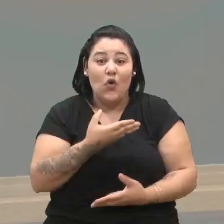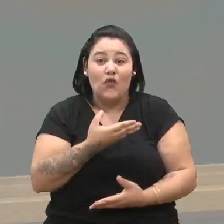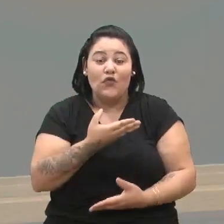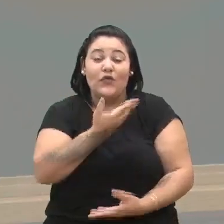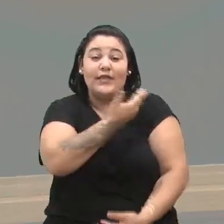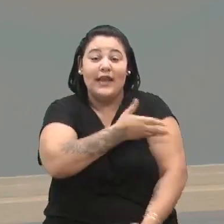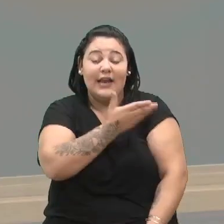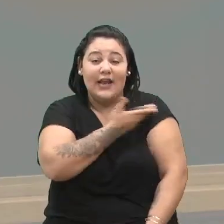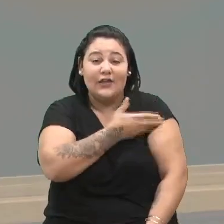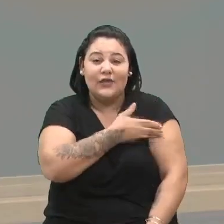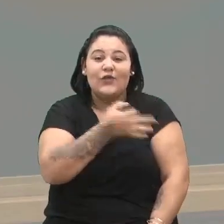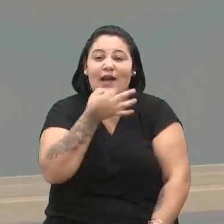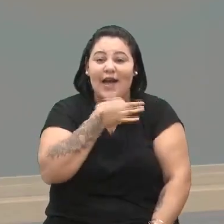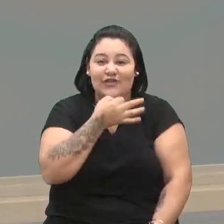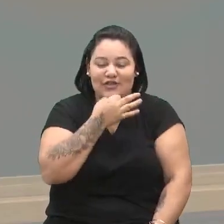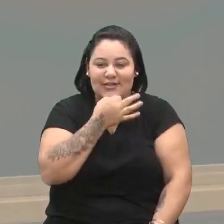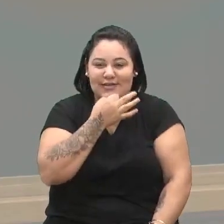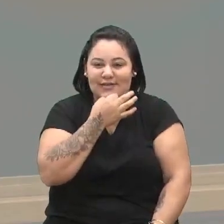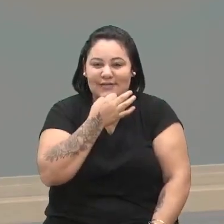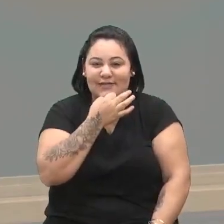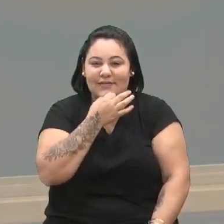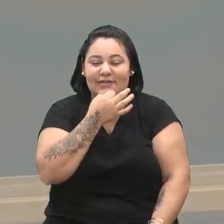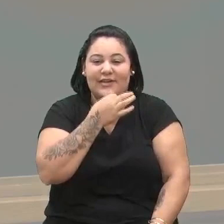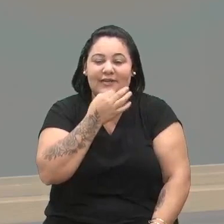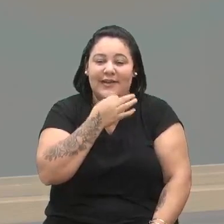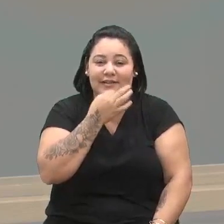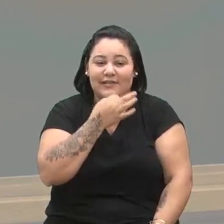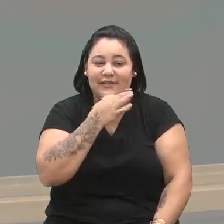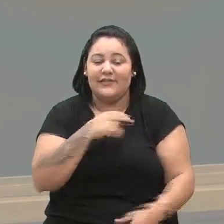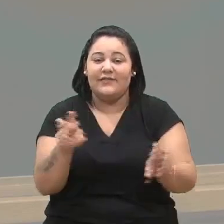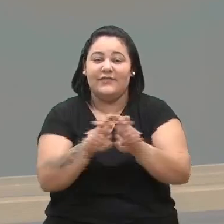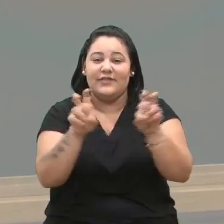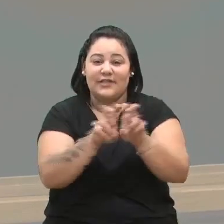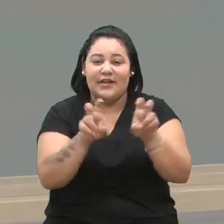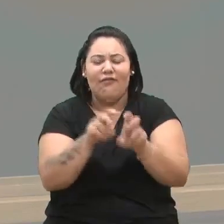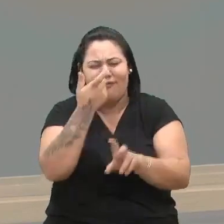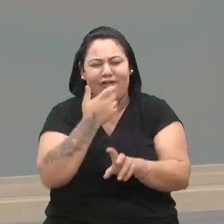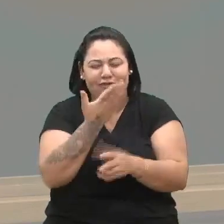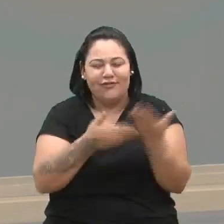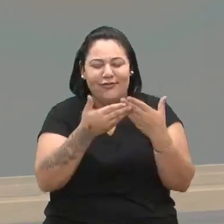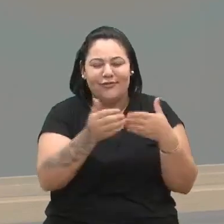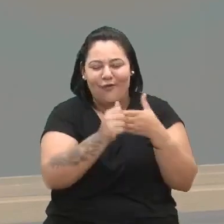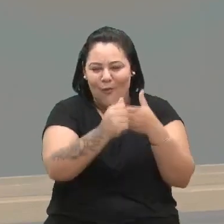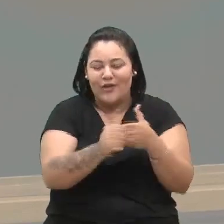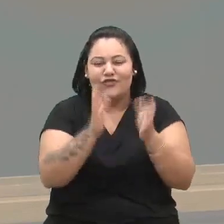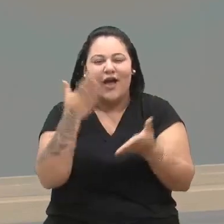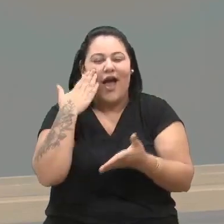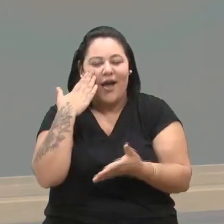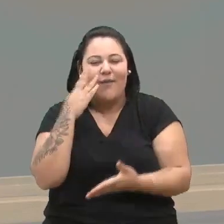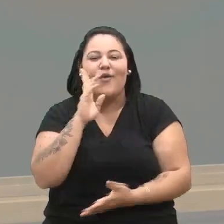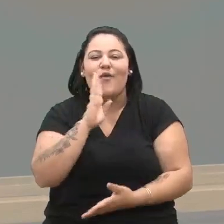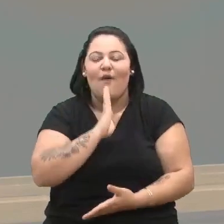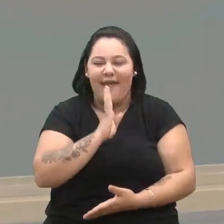Futsal. Acho que quase todo mundo que acompanha o futebol conhece a história do Jorginho 13, Brilhou aqui